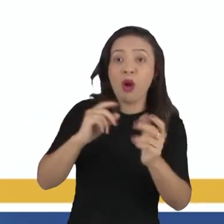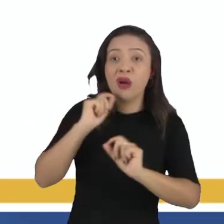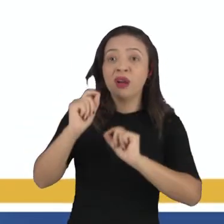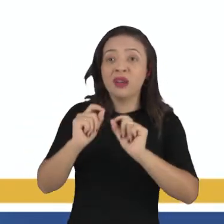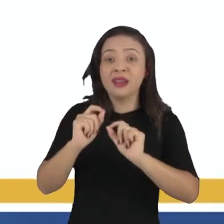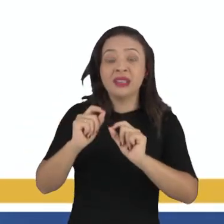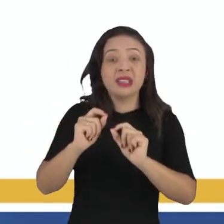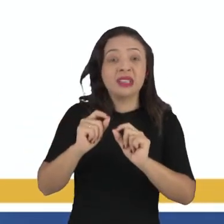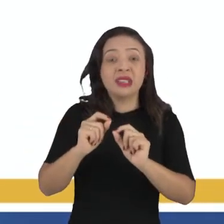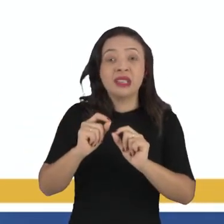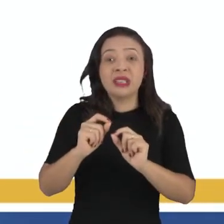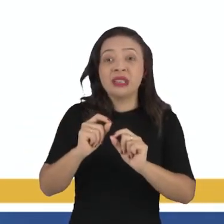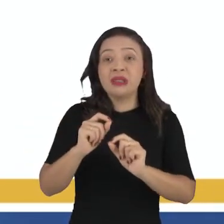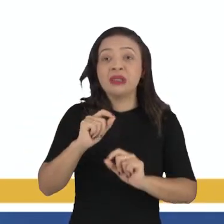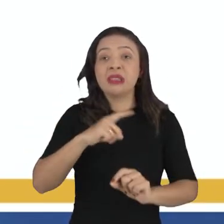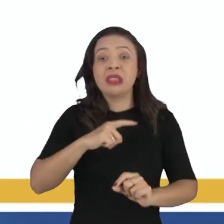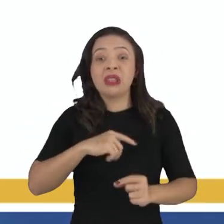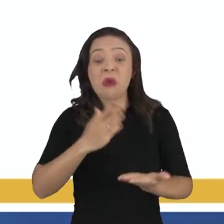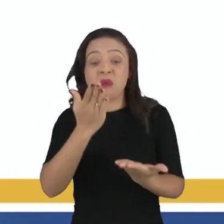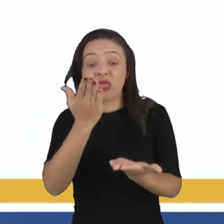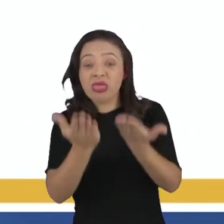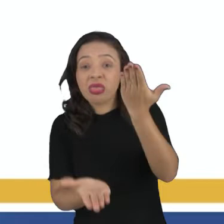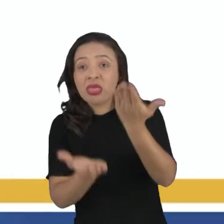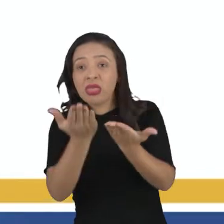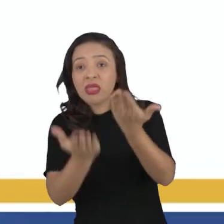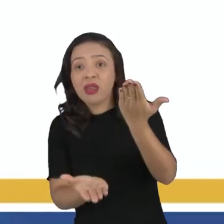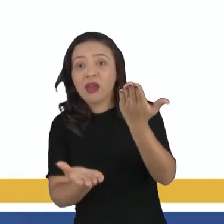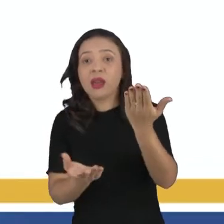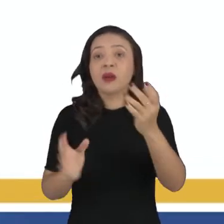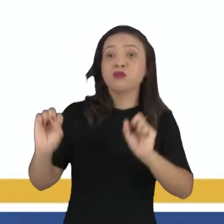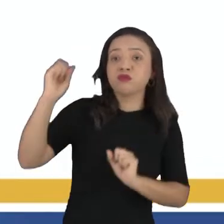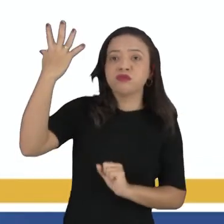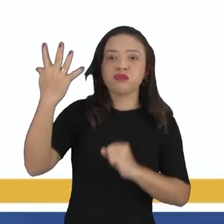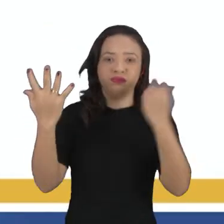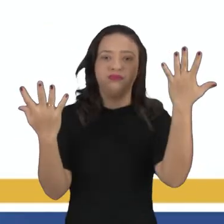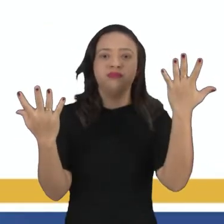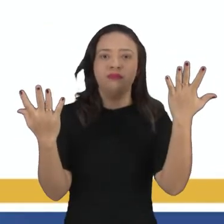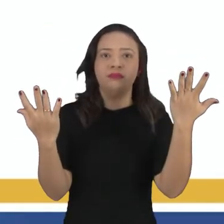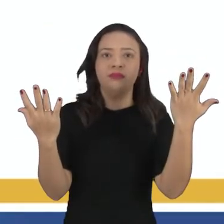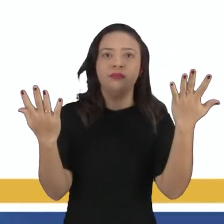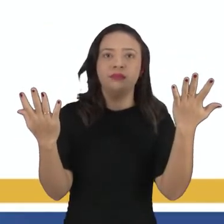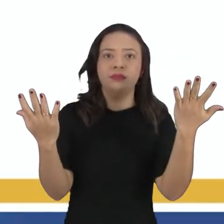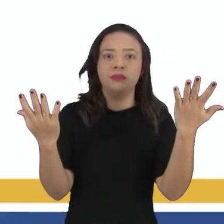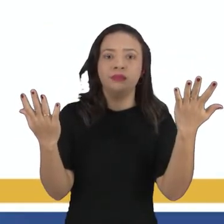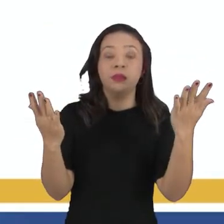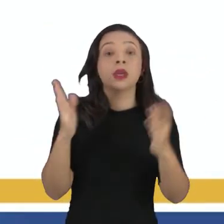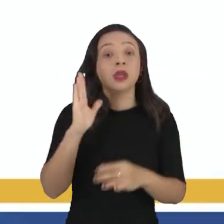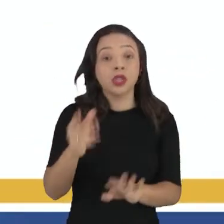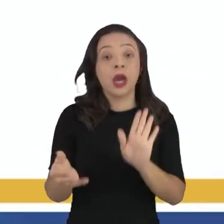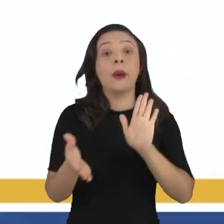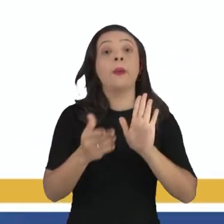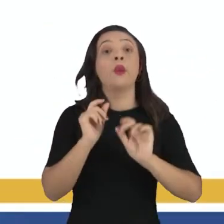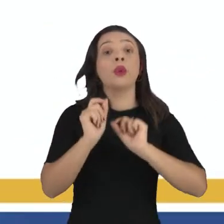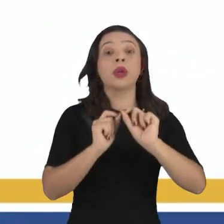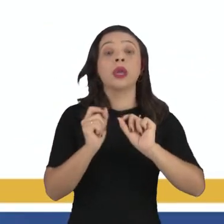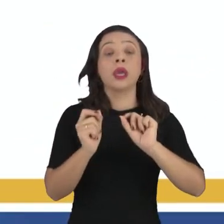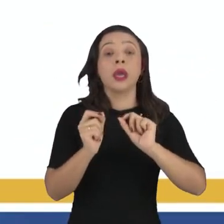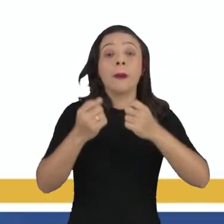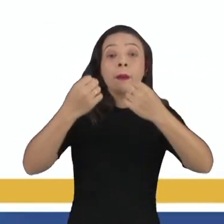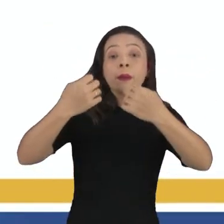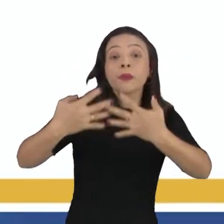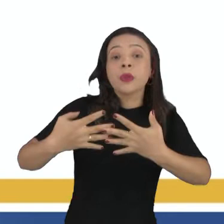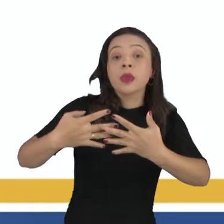toda uma regulação climática, né, de eventos climáticos. Então, já foi comprovado que o aquecimento global,